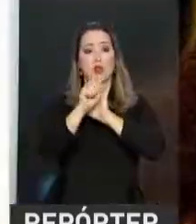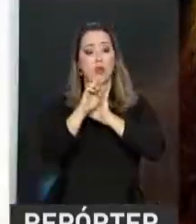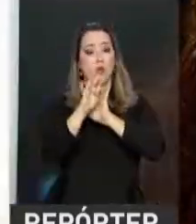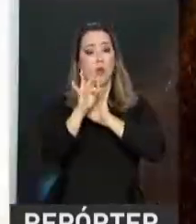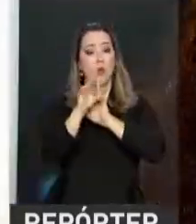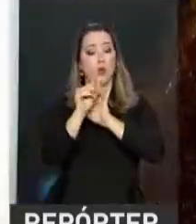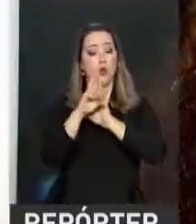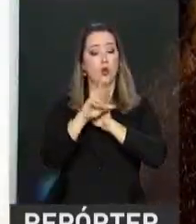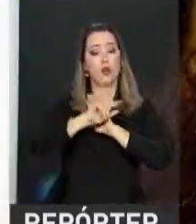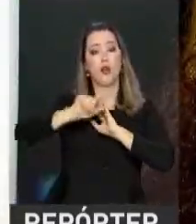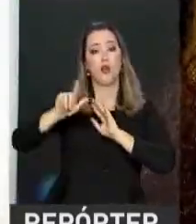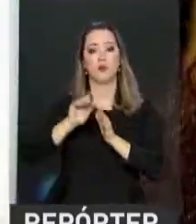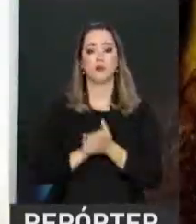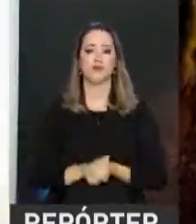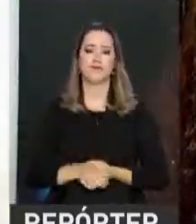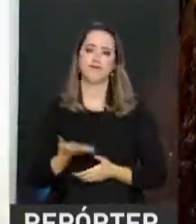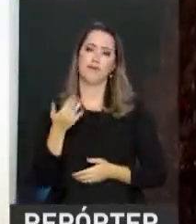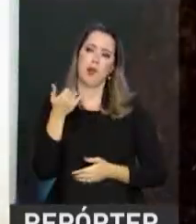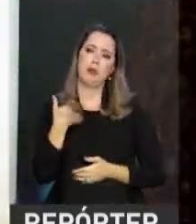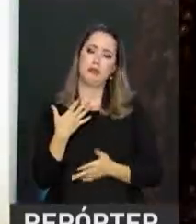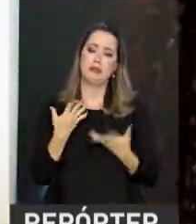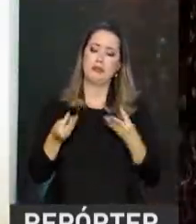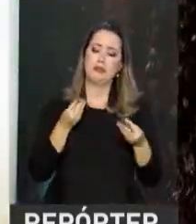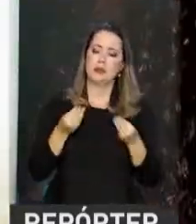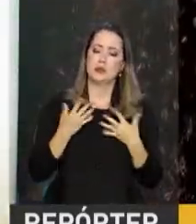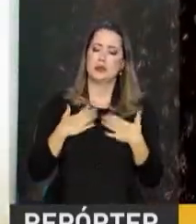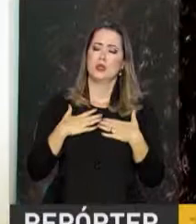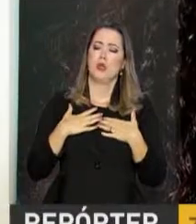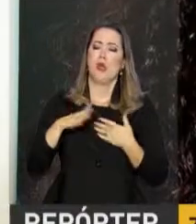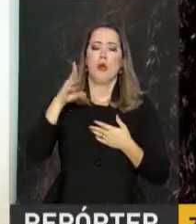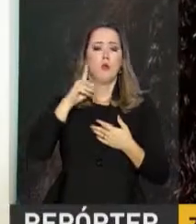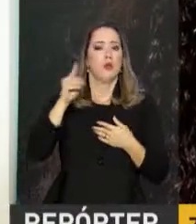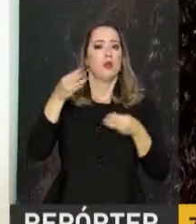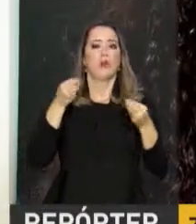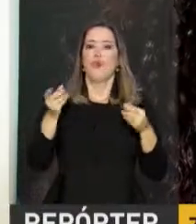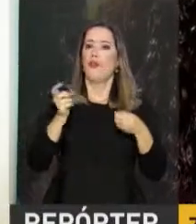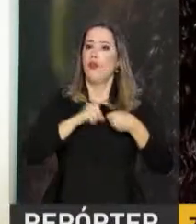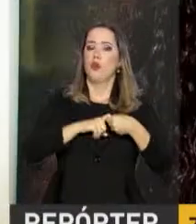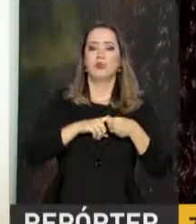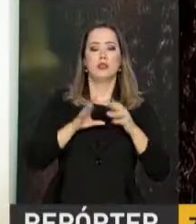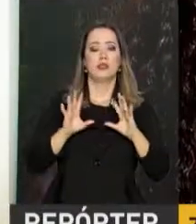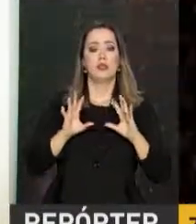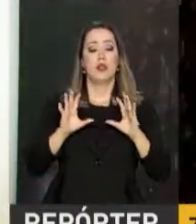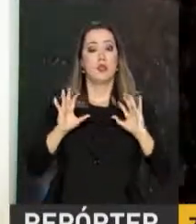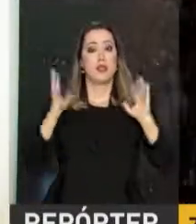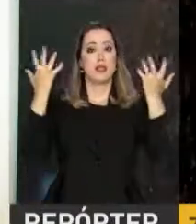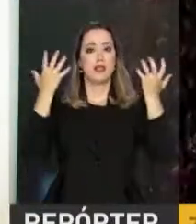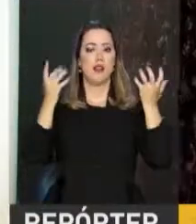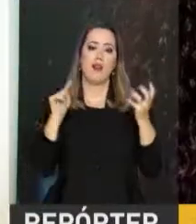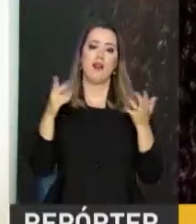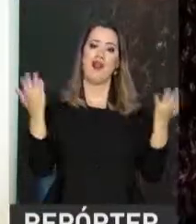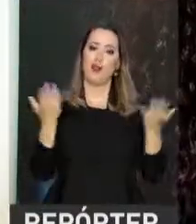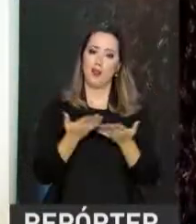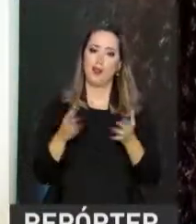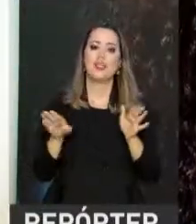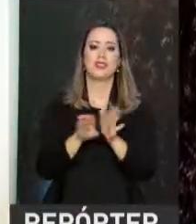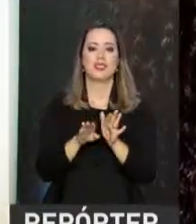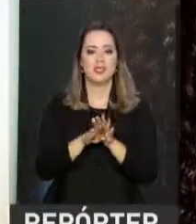Uma das últimas, eu falei, ai meu Deus, quando que a gente vai vir a Brasília para celebrar? Finalmente chegou a